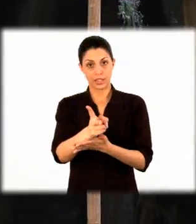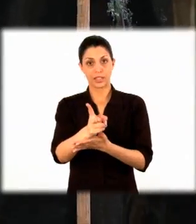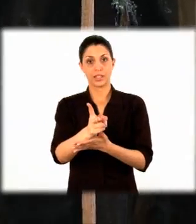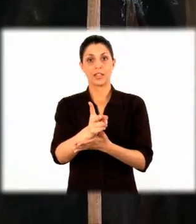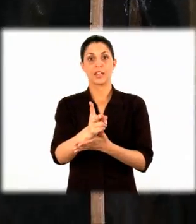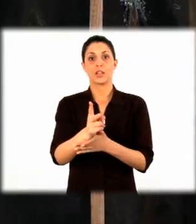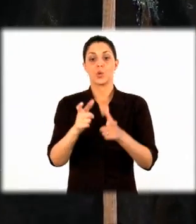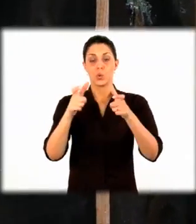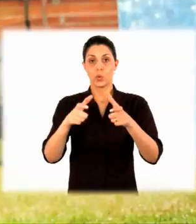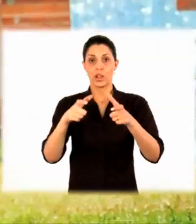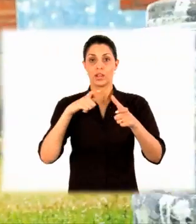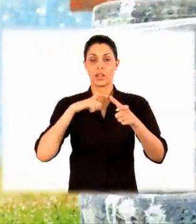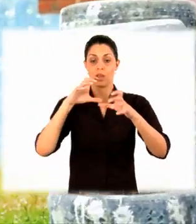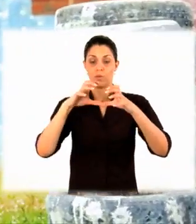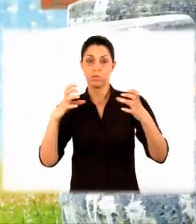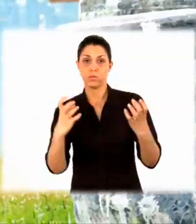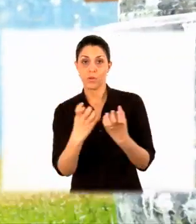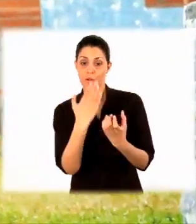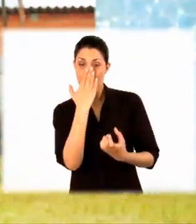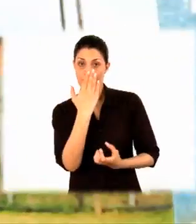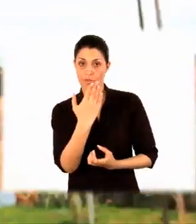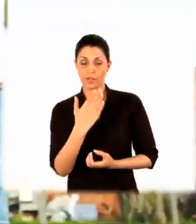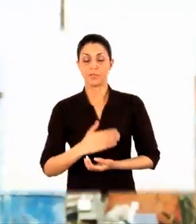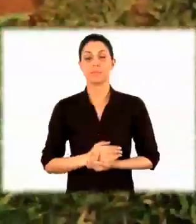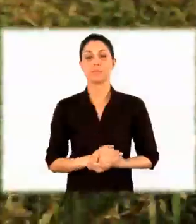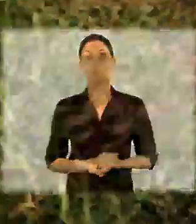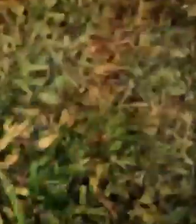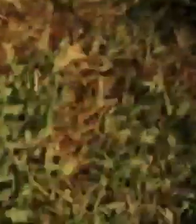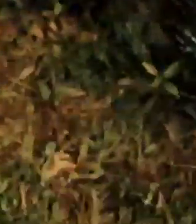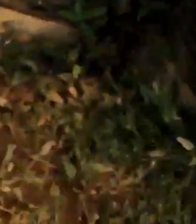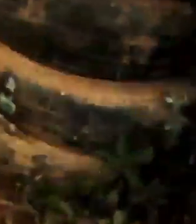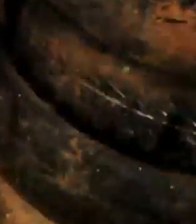Segue em direção aos outros pneus à sua frente.